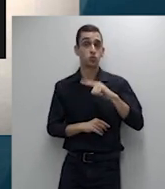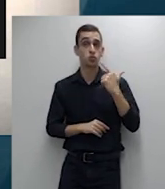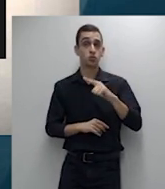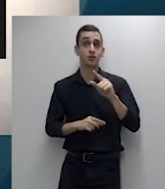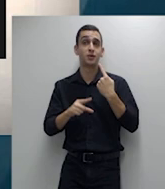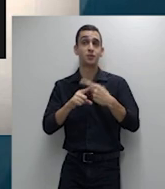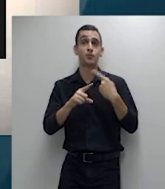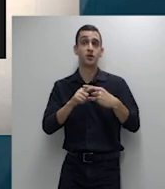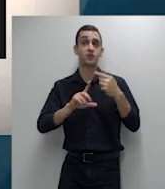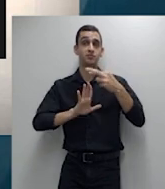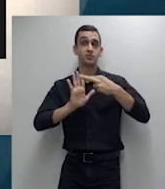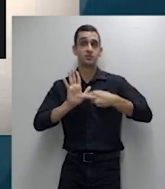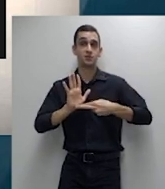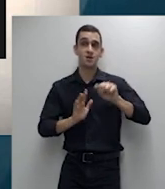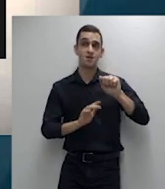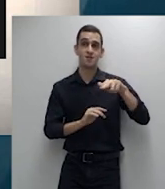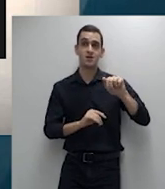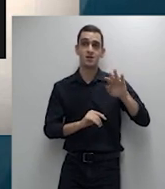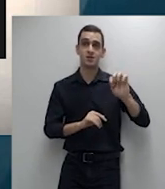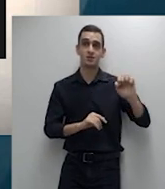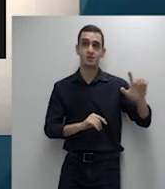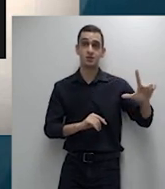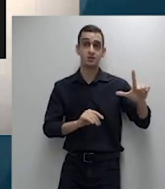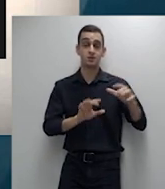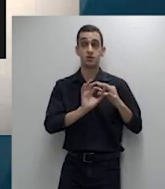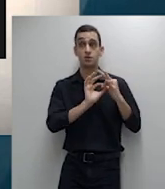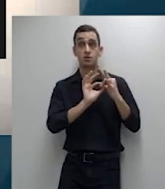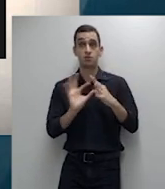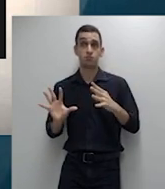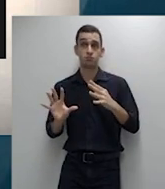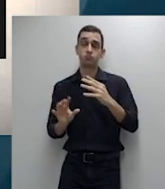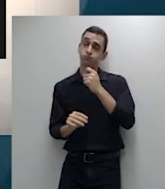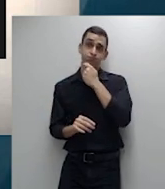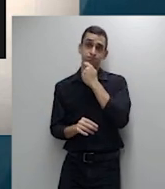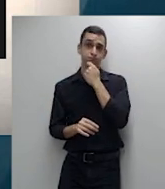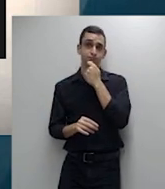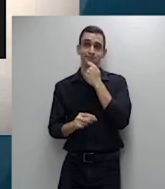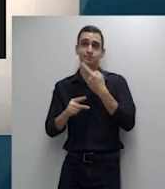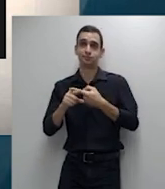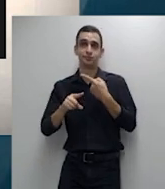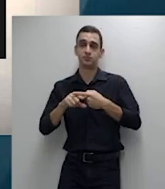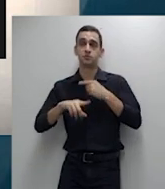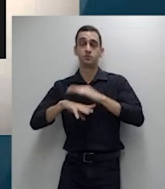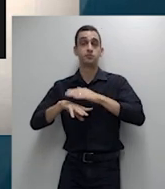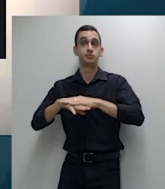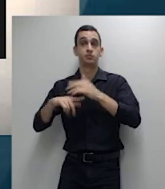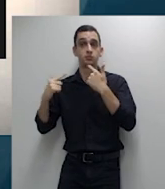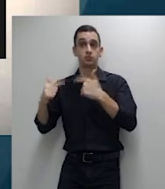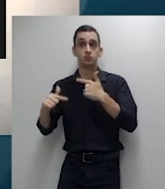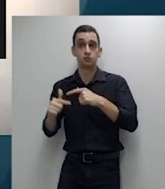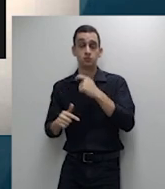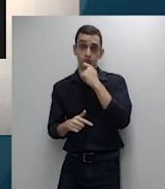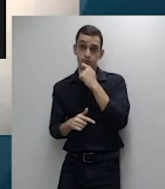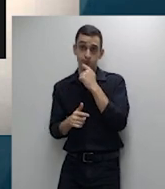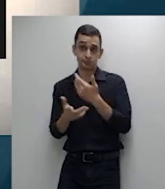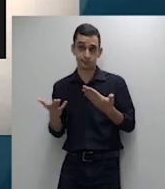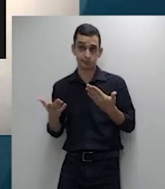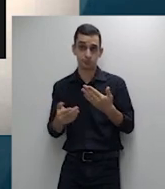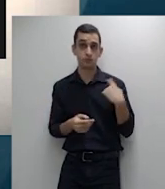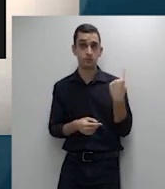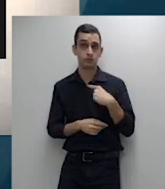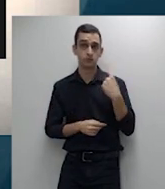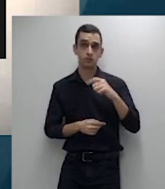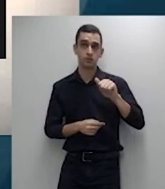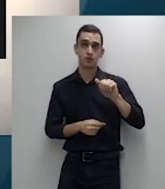para atuar como prestador de Tais irritou então dá uma blusa para aberto